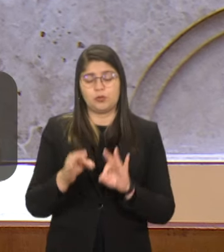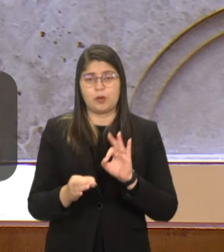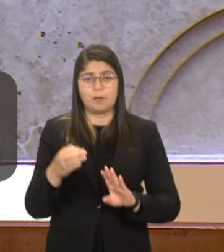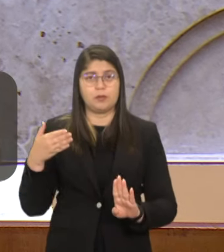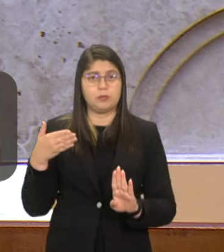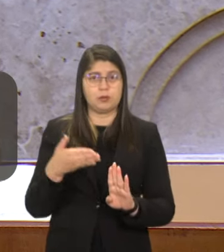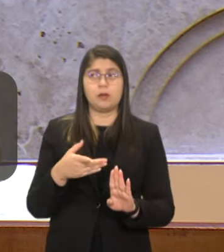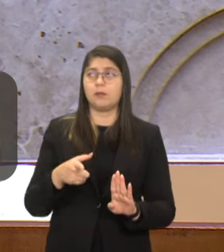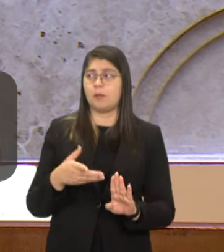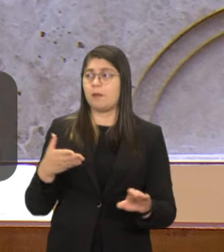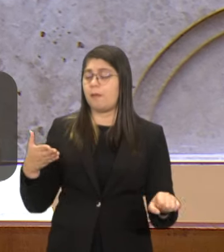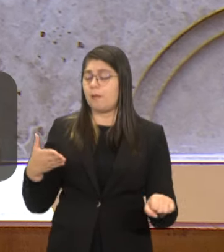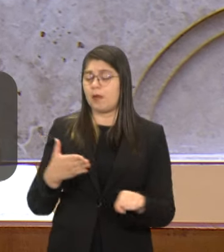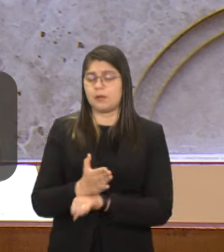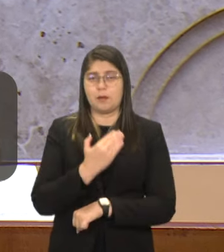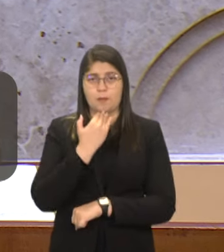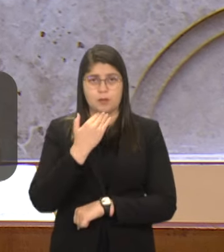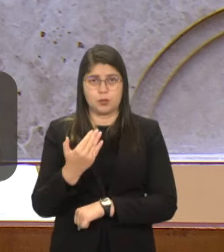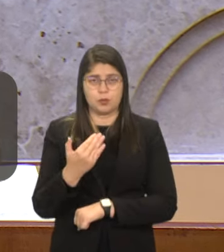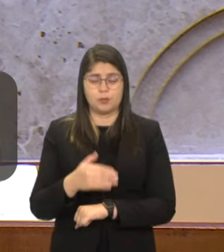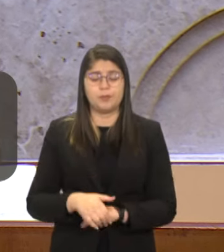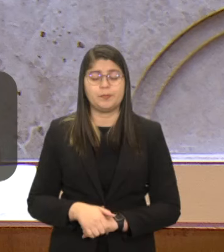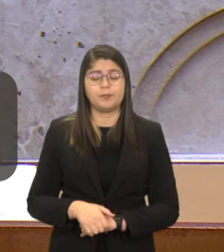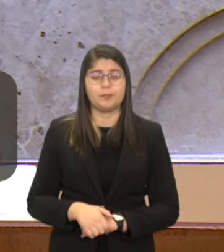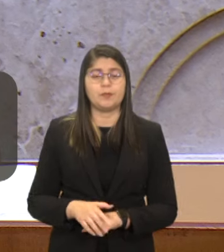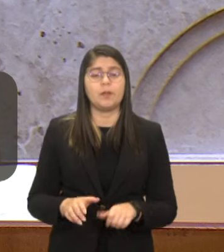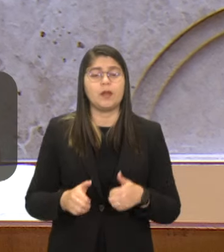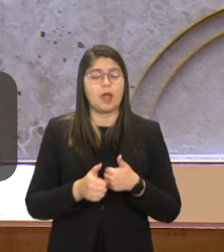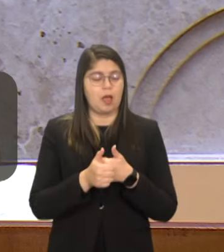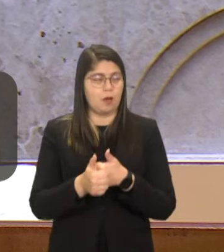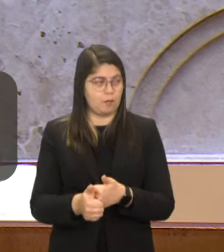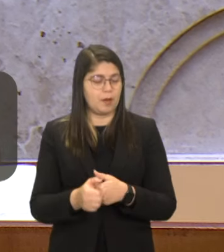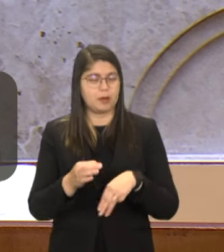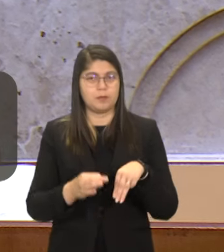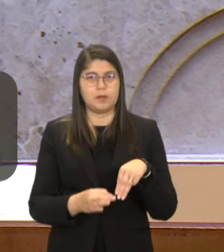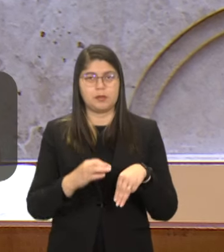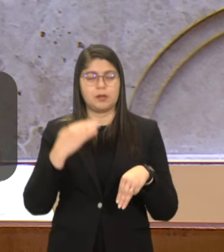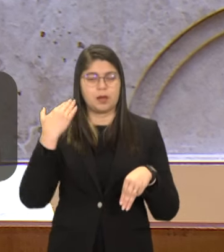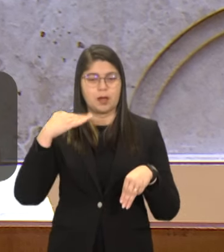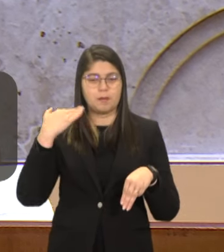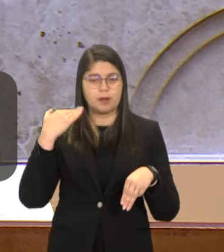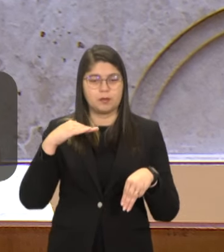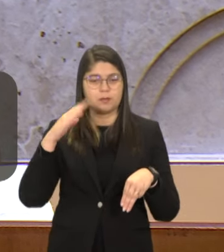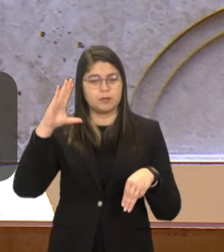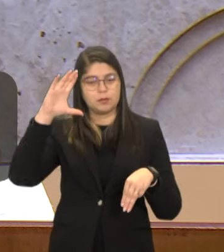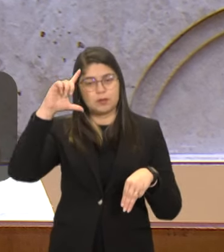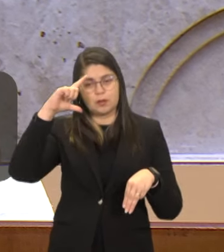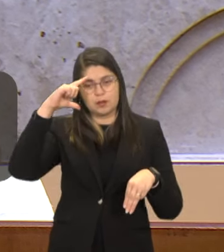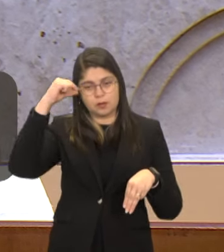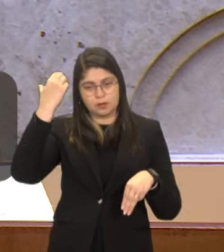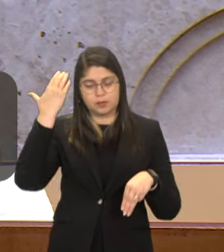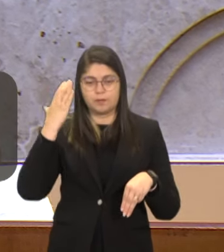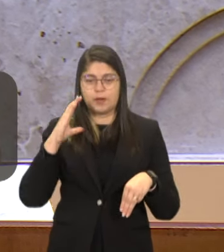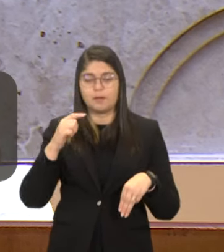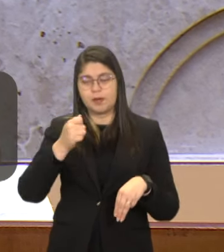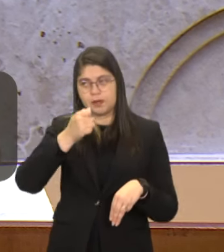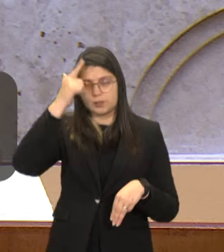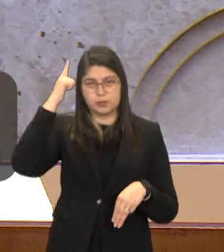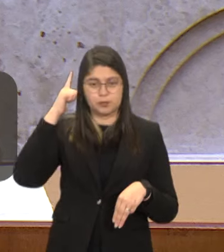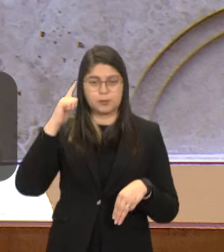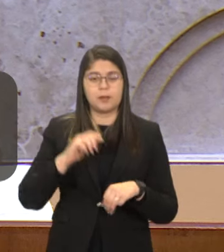julgar procedente o pedido. Fui acompanhado pelos ministros Carmen Lúcia, Rosa Weber e Alexandre de Moraes. E